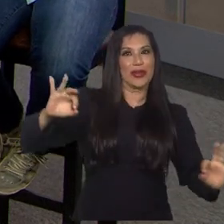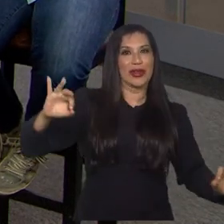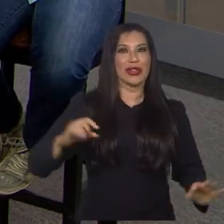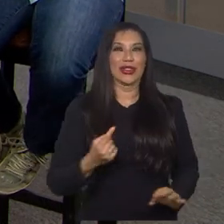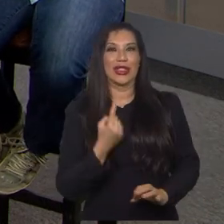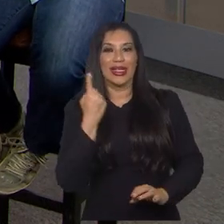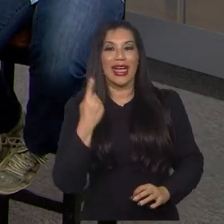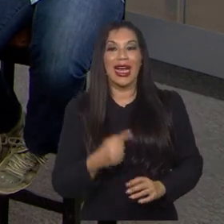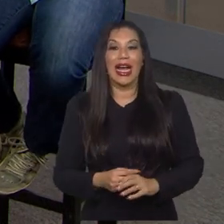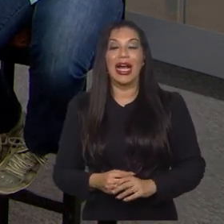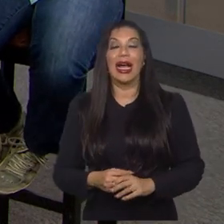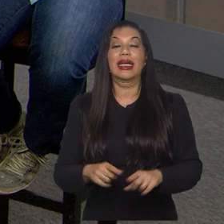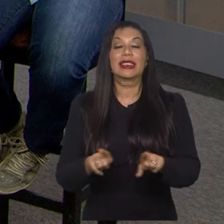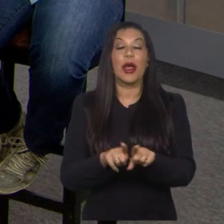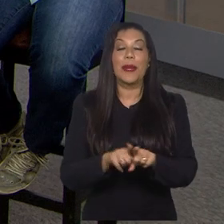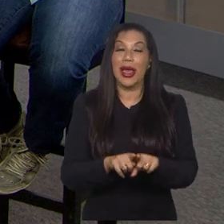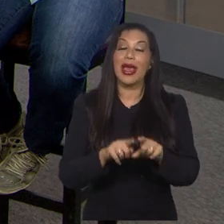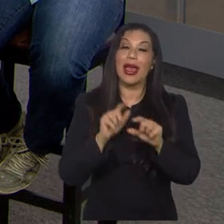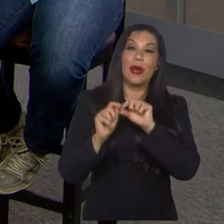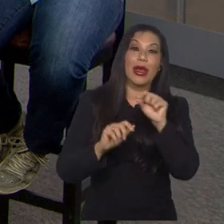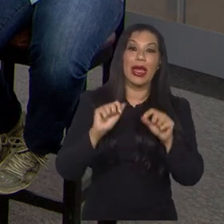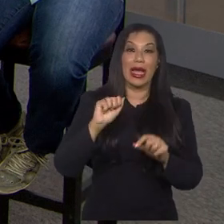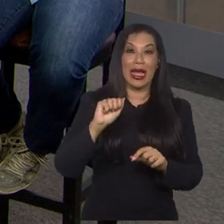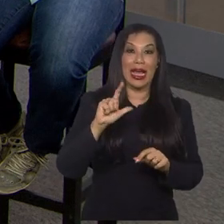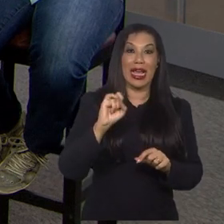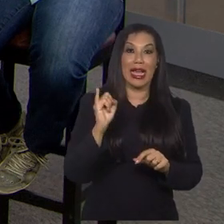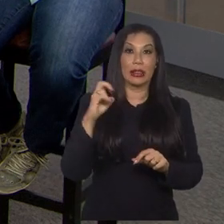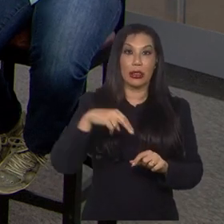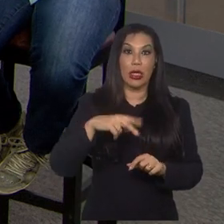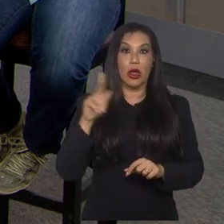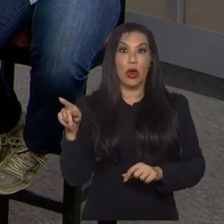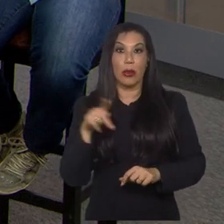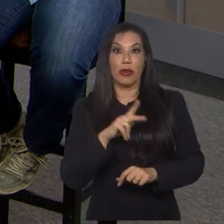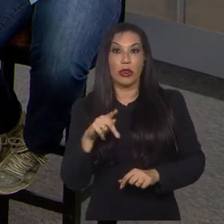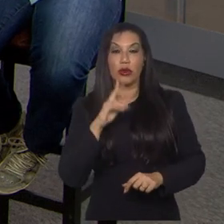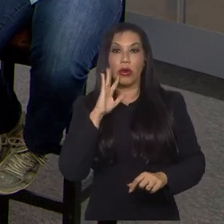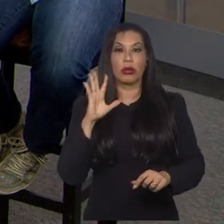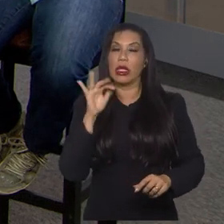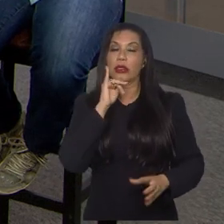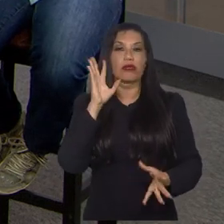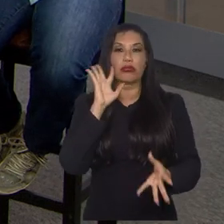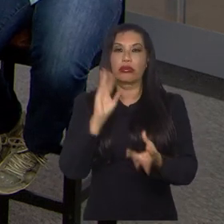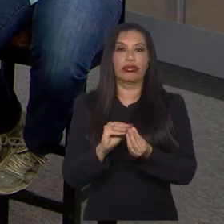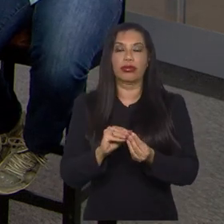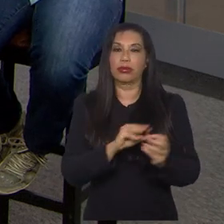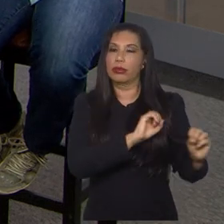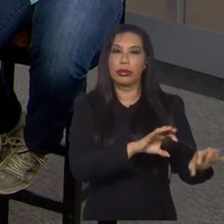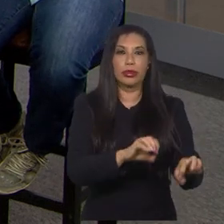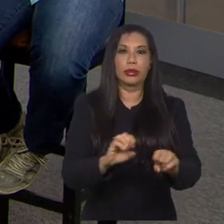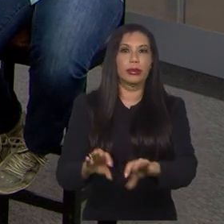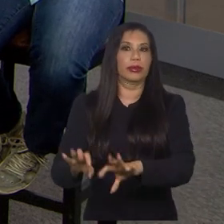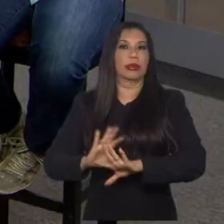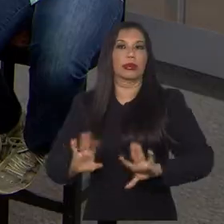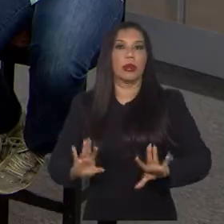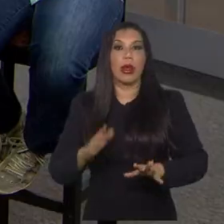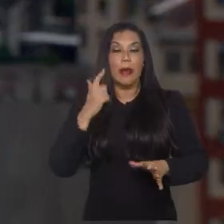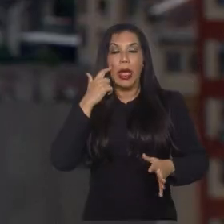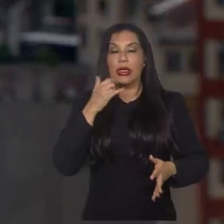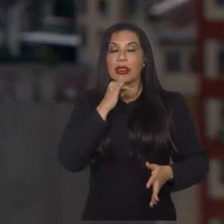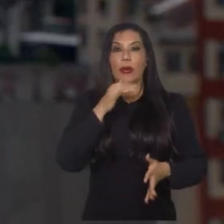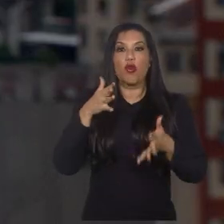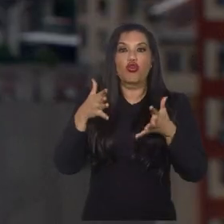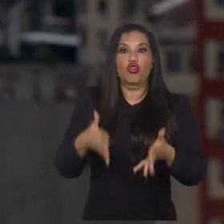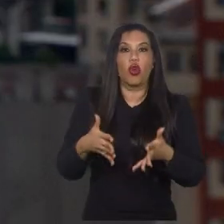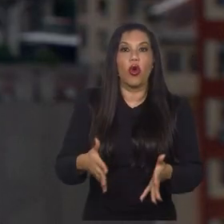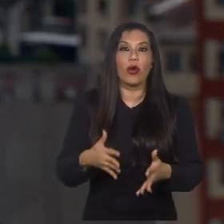na nossa queridinha. Pode falar. É que o Allen é considerado um treinador muito pragmático. Então, assim, a gente não vai esperar um jogo, por exemplo,